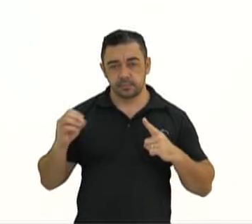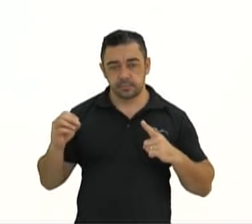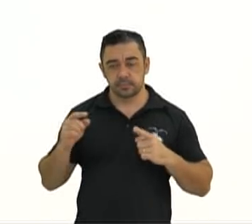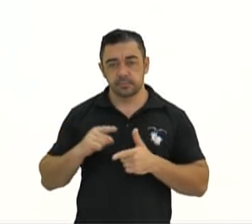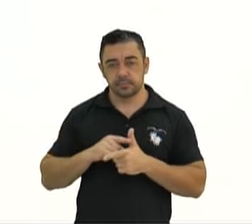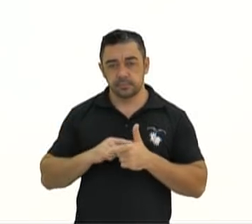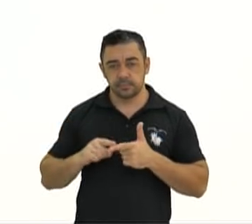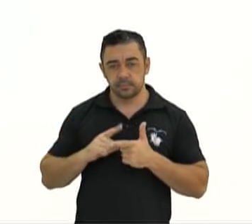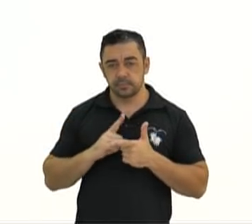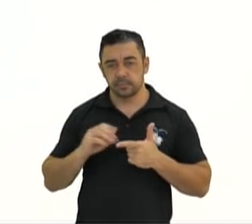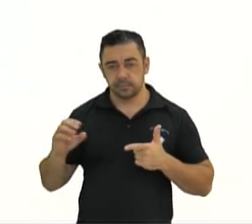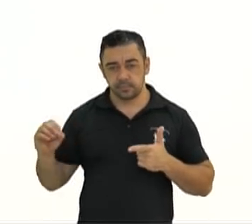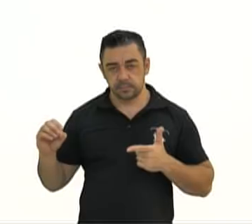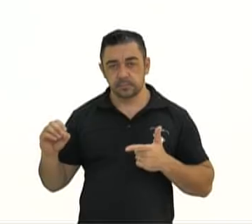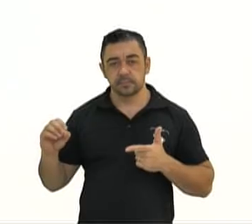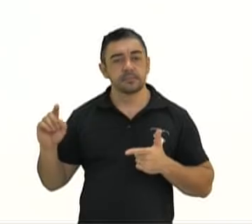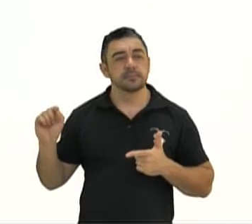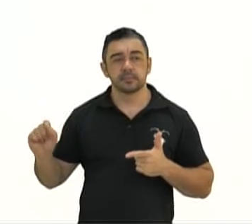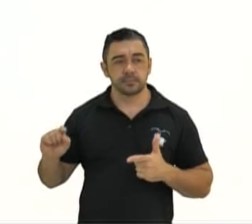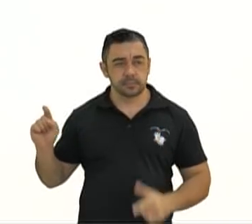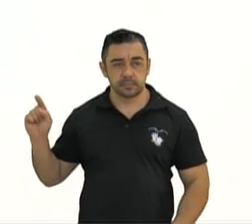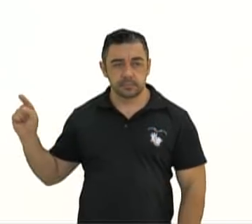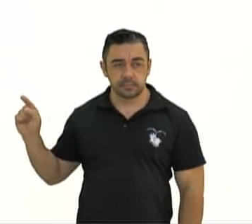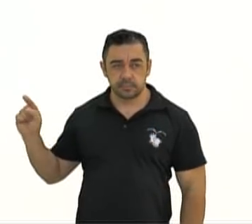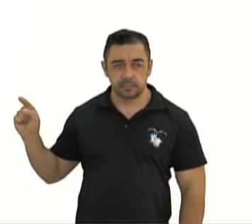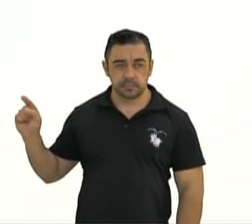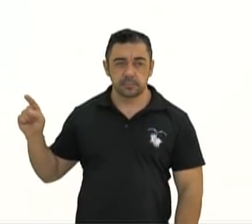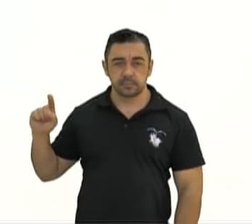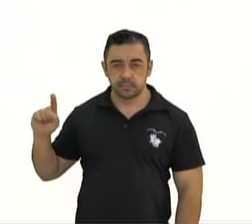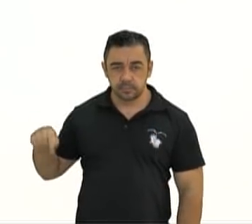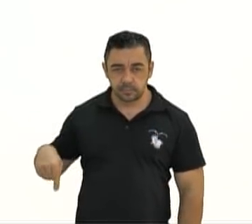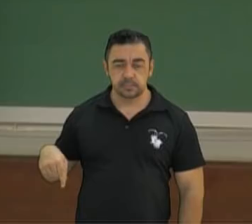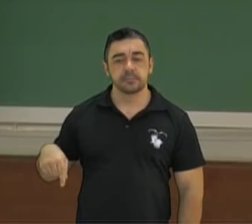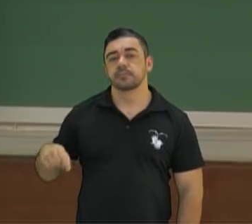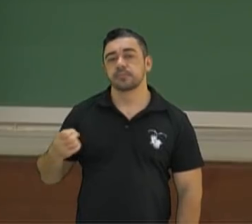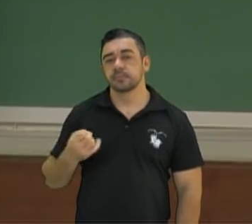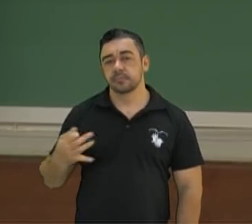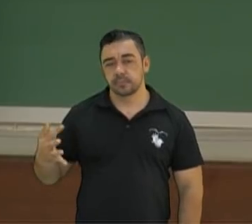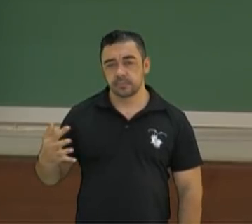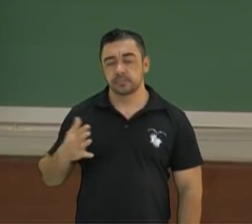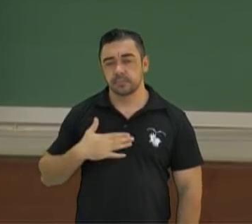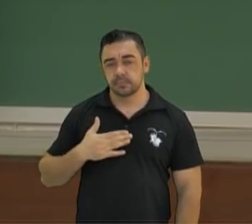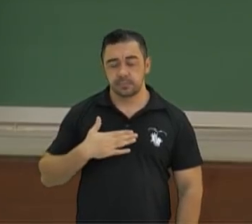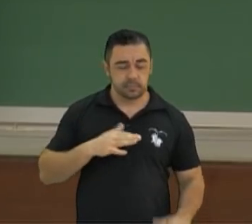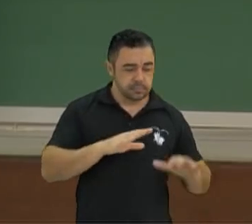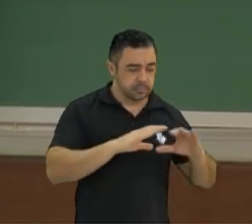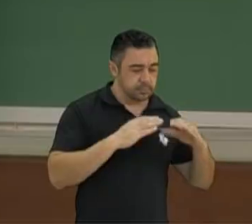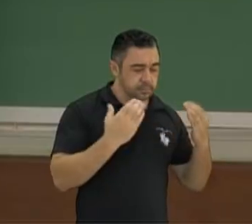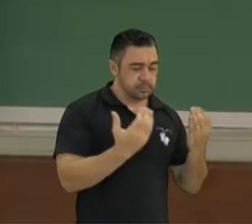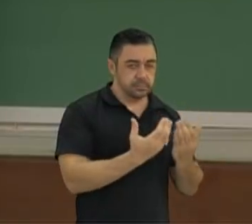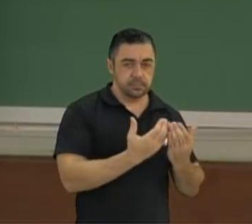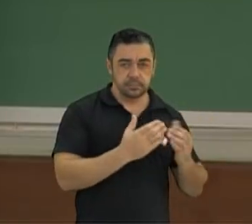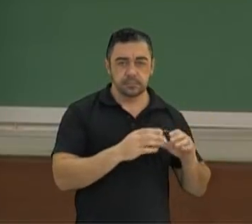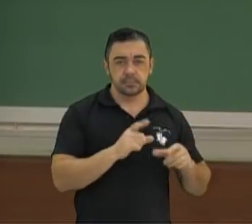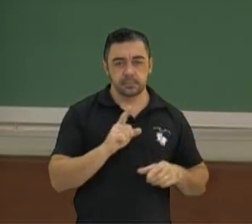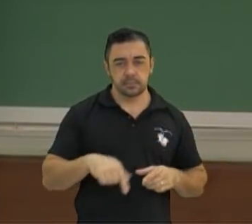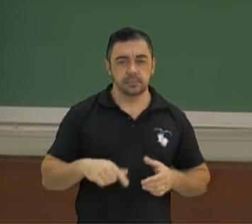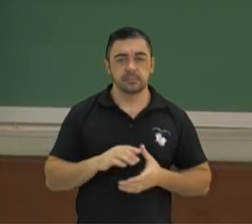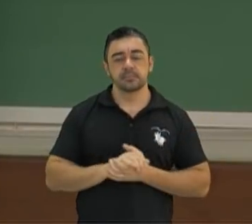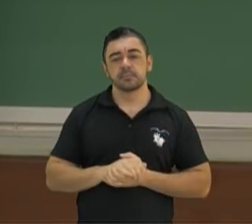por 100. Quem que é esse 100 mesmo? Esse 100 é a minha população, que vai dar,